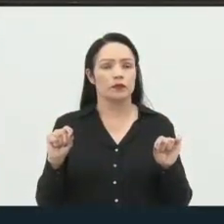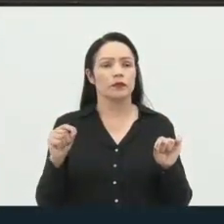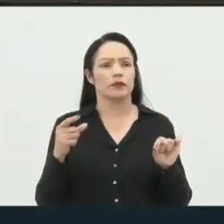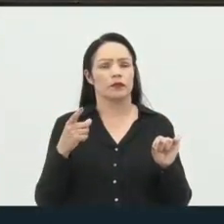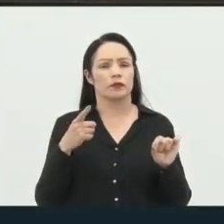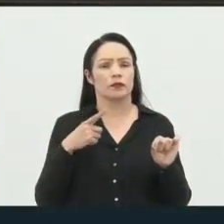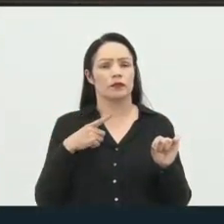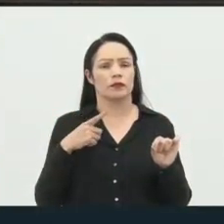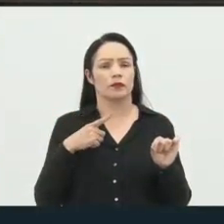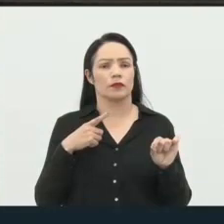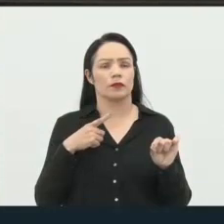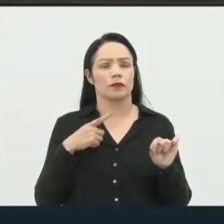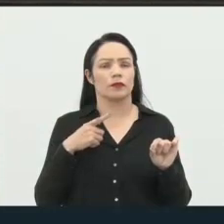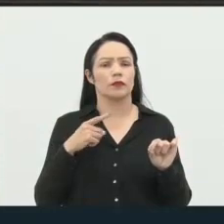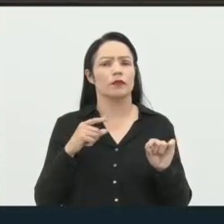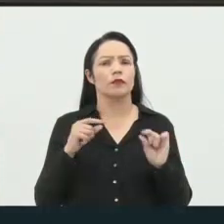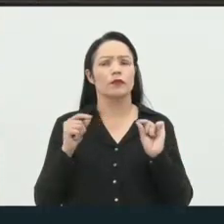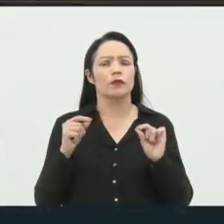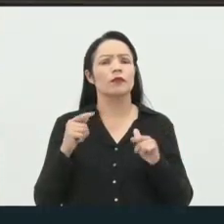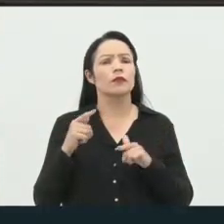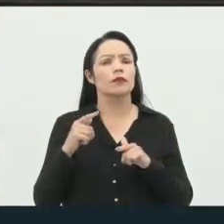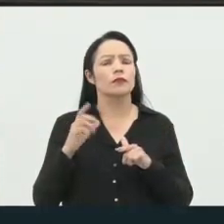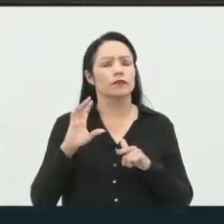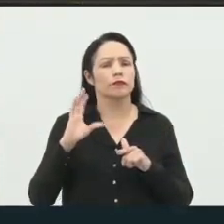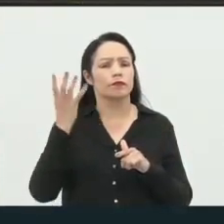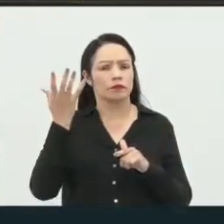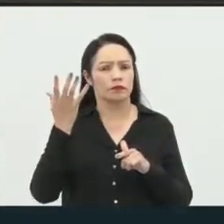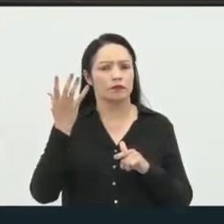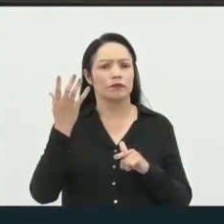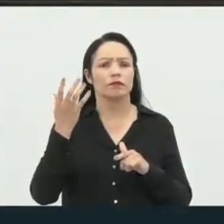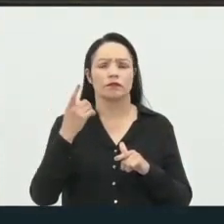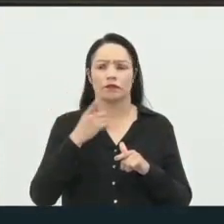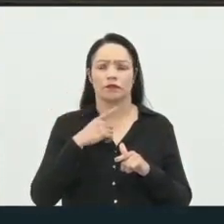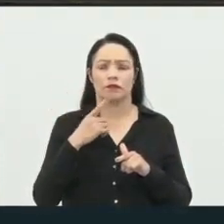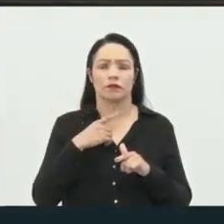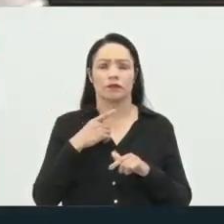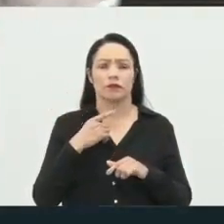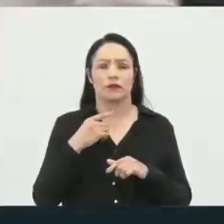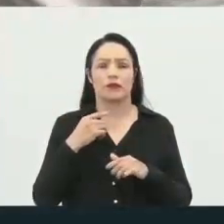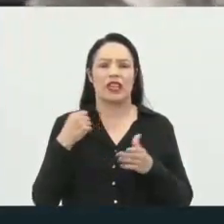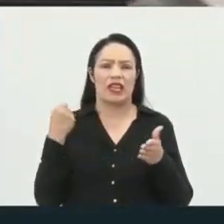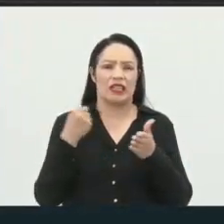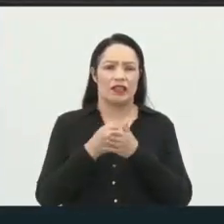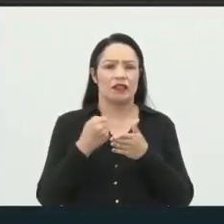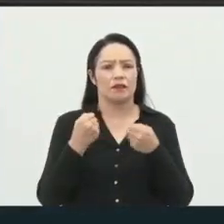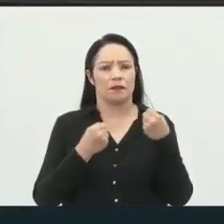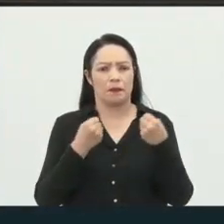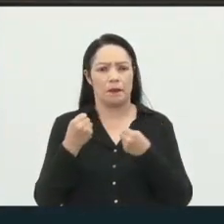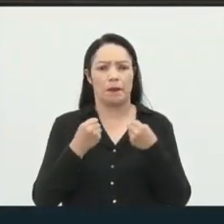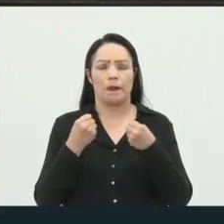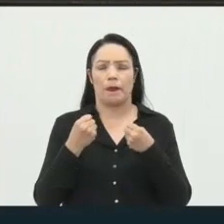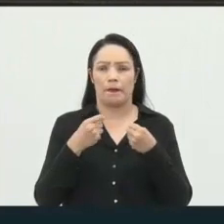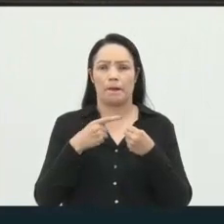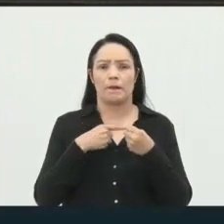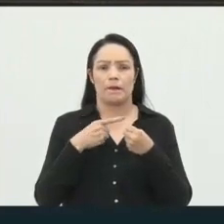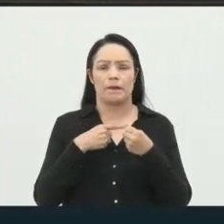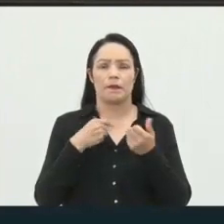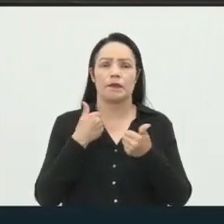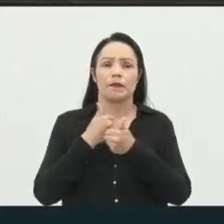que tem causado Vários acidentes lá em Cidade Soberana